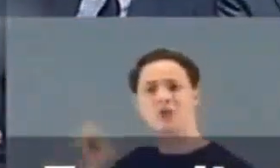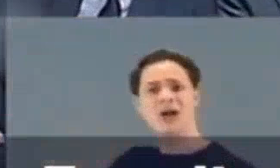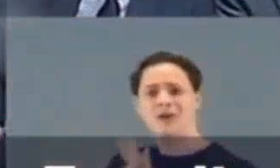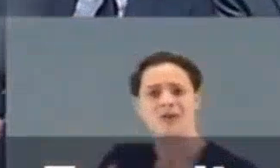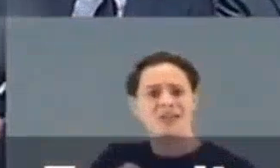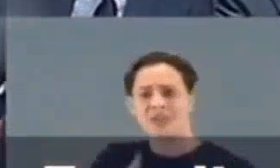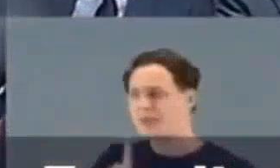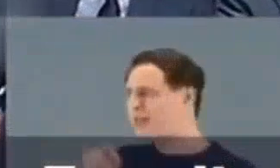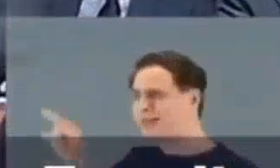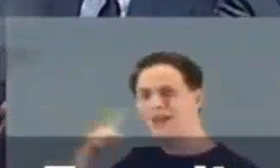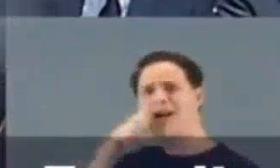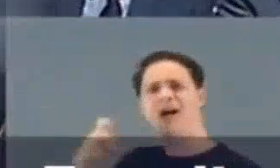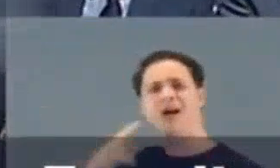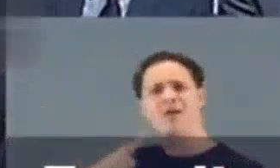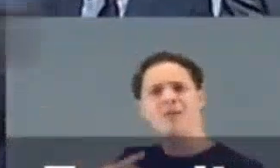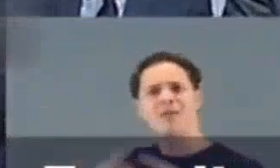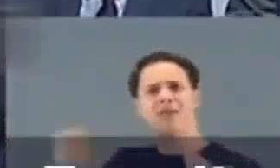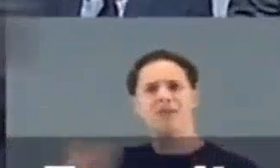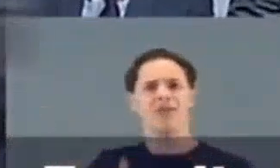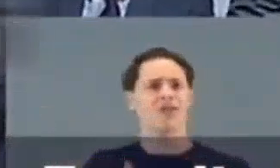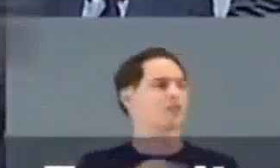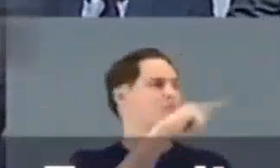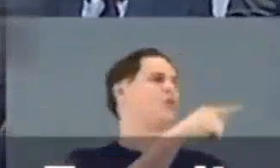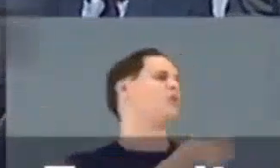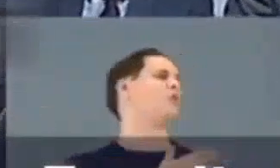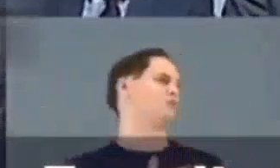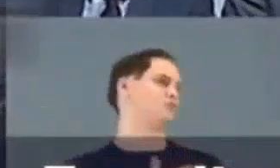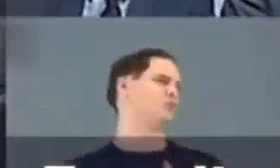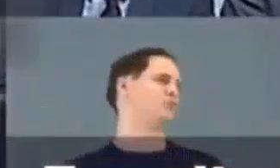Senhores, delegado Edemauro, por favor.